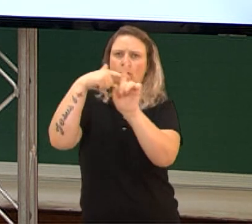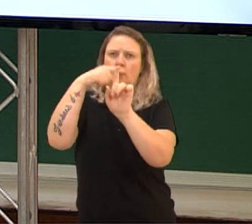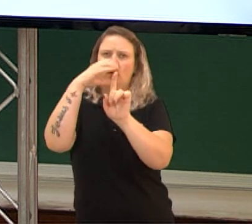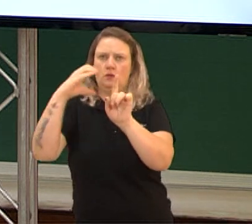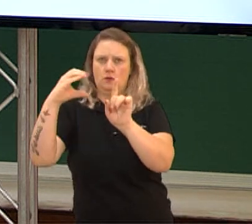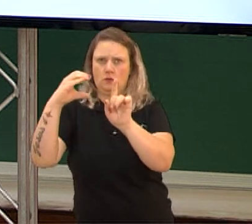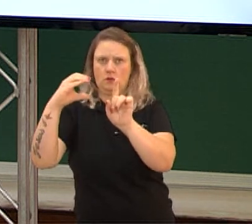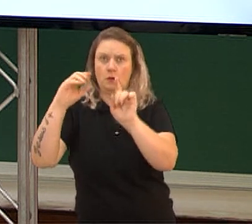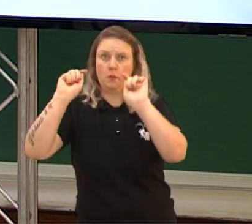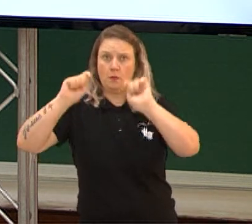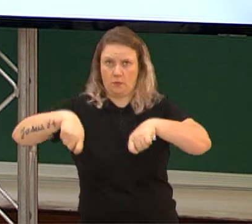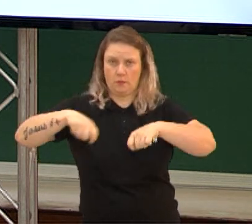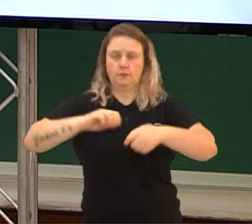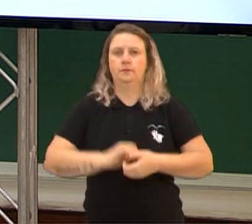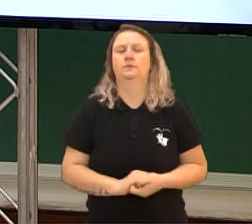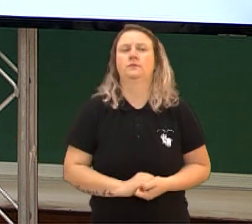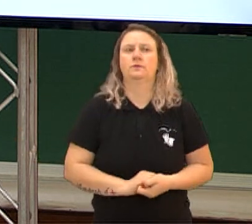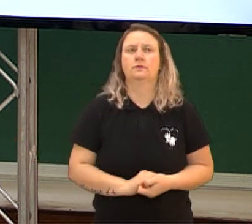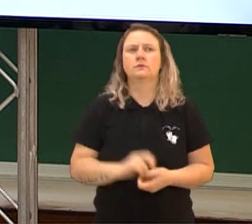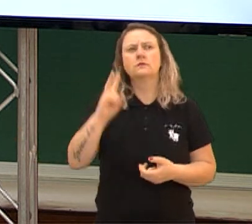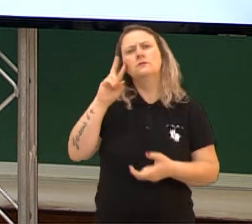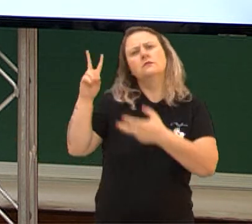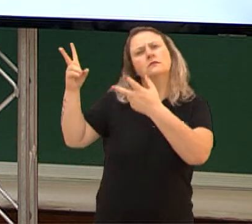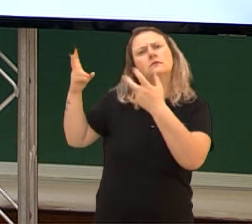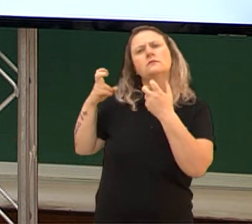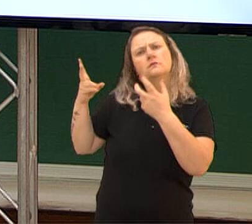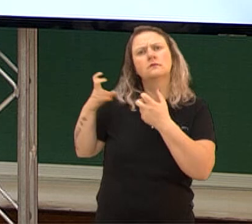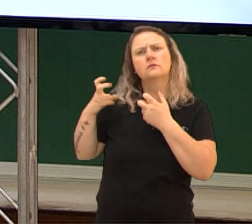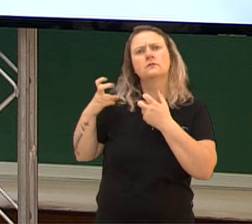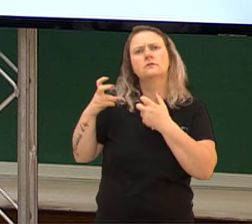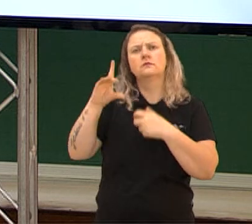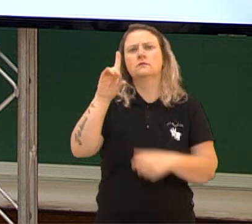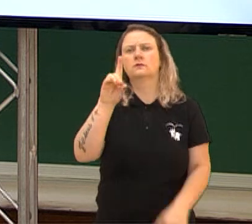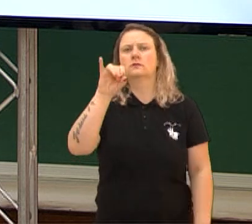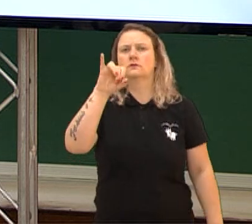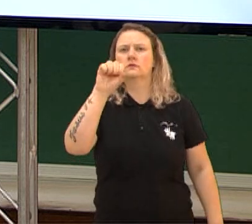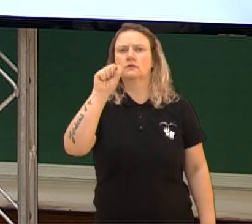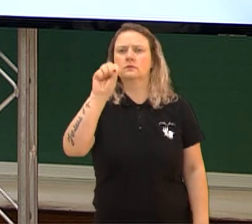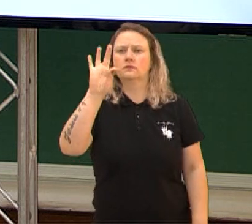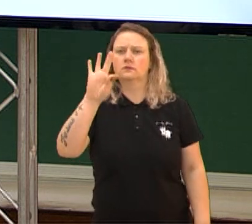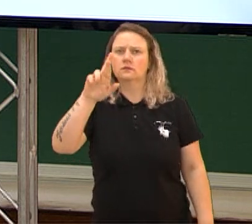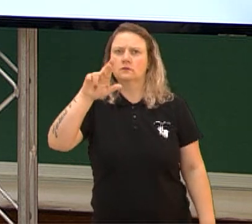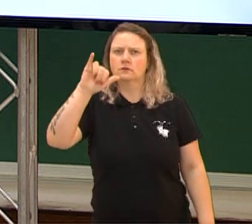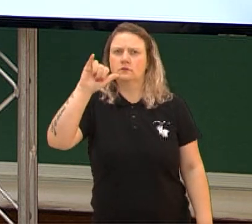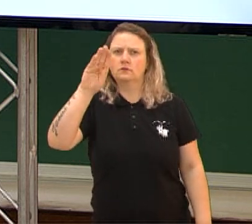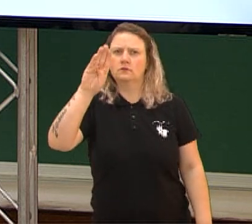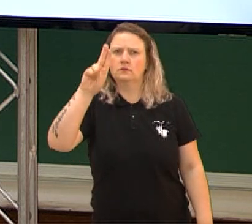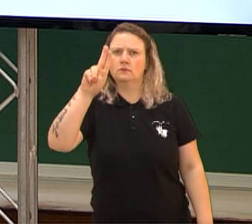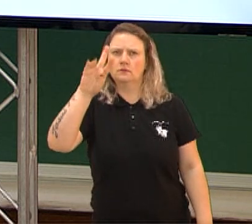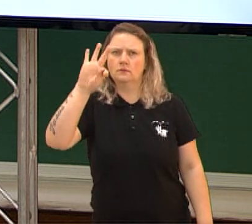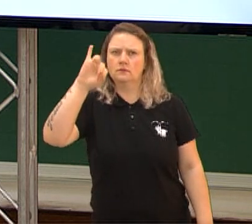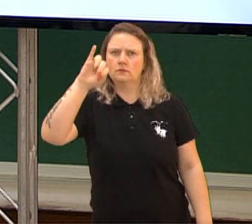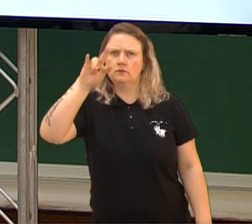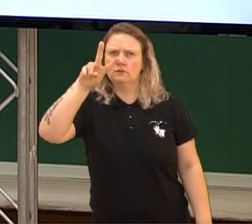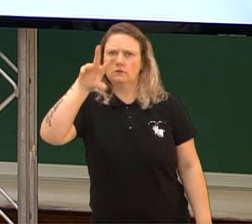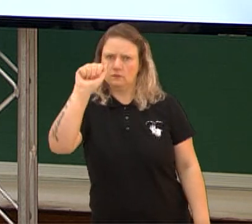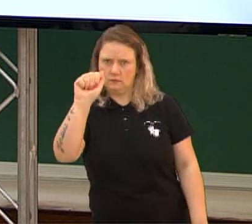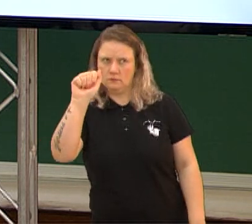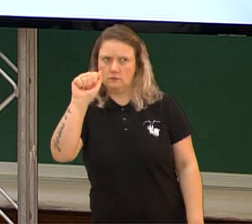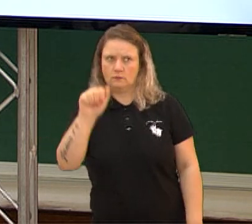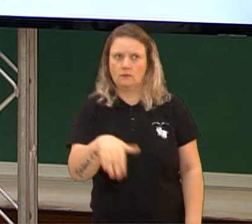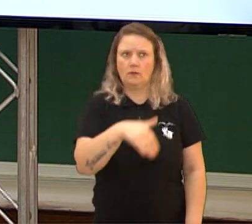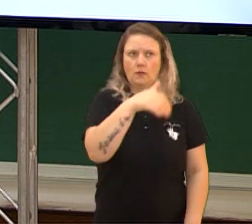depois somar. Perceba que aqui, pessoal, é a distributiva, né? Ó, A vezes B, AB. A vezes